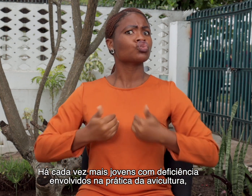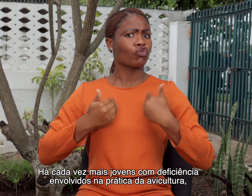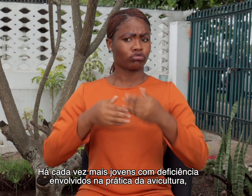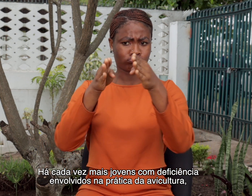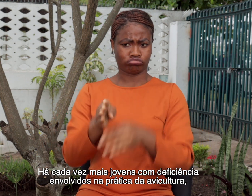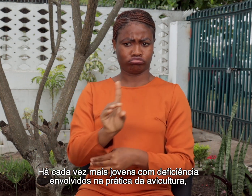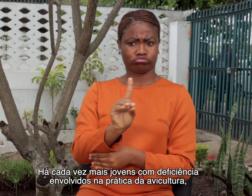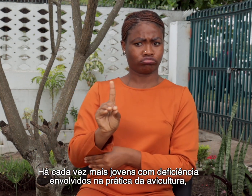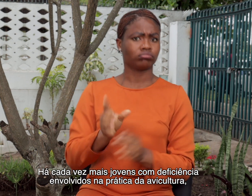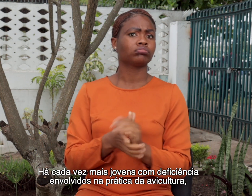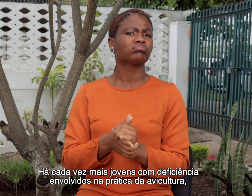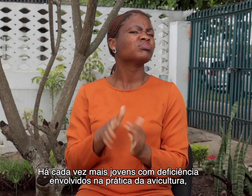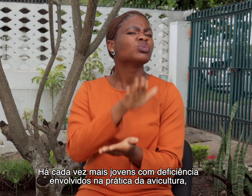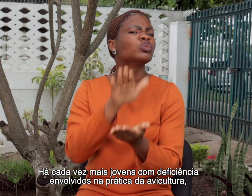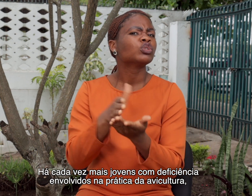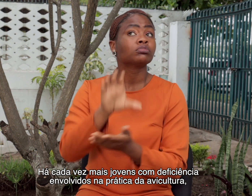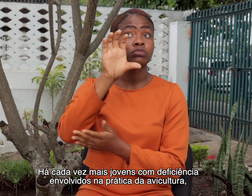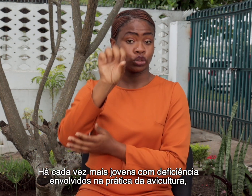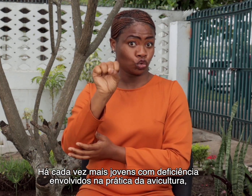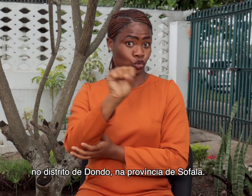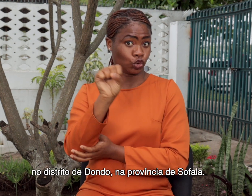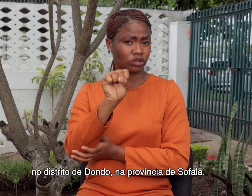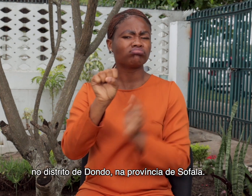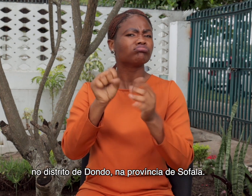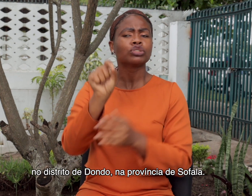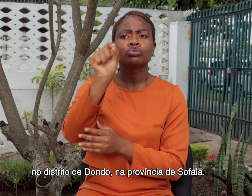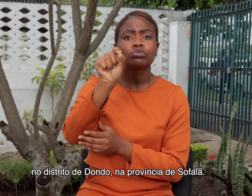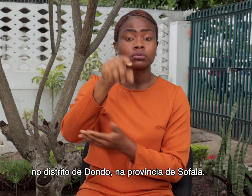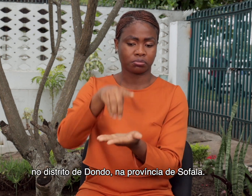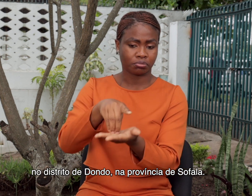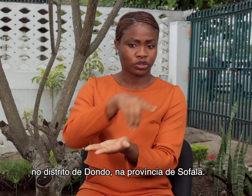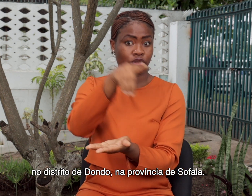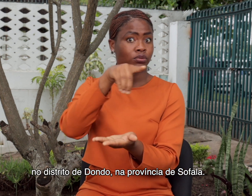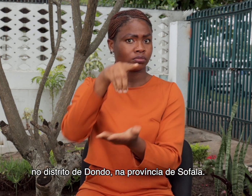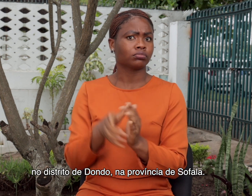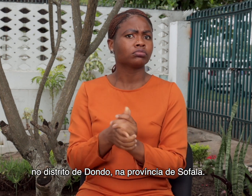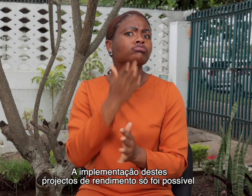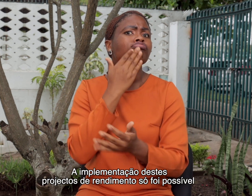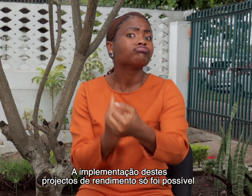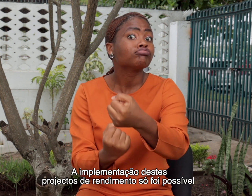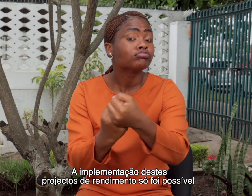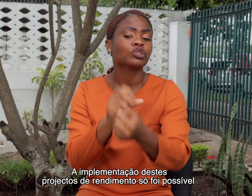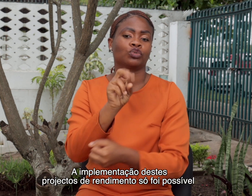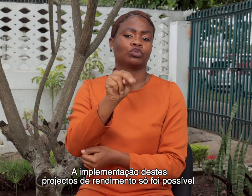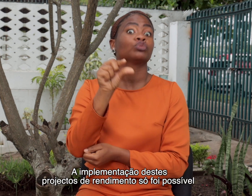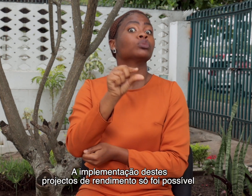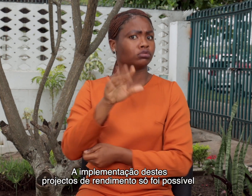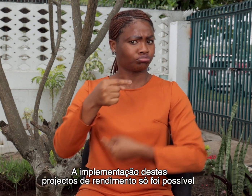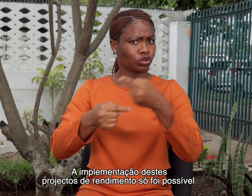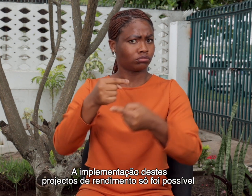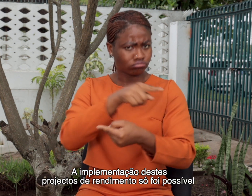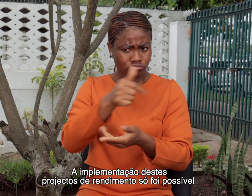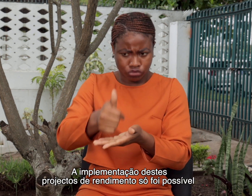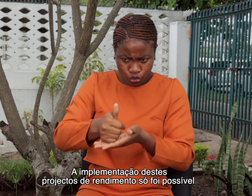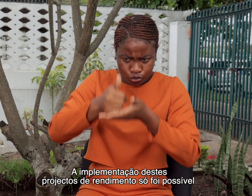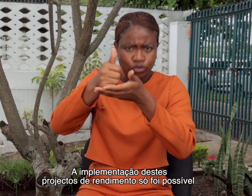com deficiência envolvidos na prática da avicultura no distrito de Dondo, na província de Sofala. A implementação desses projetos